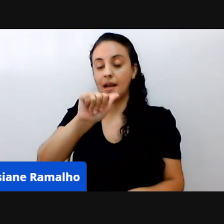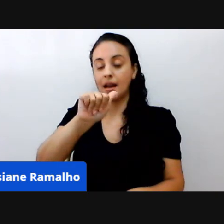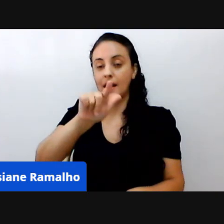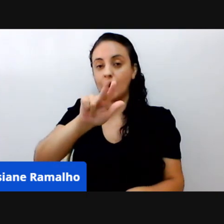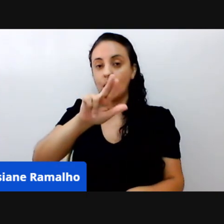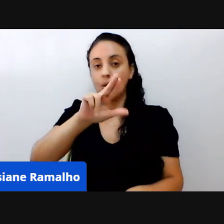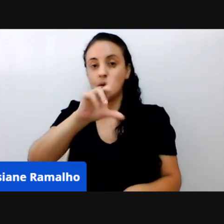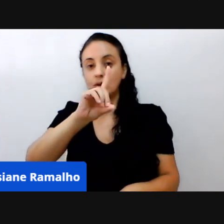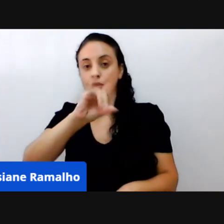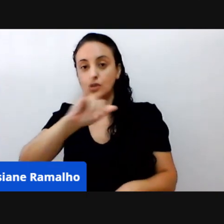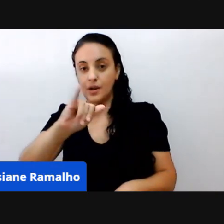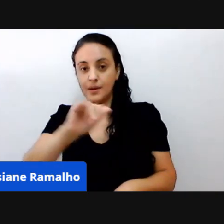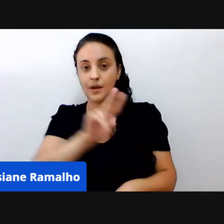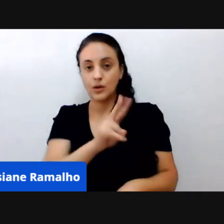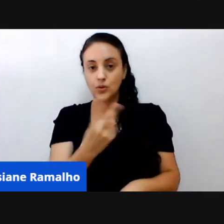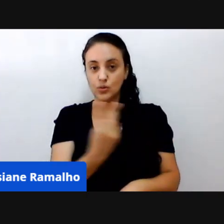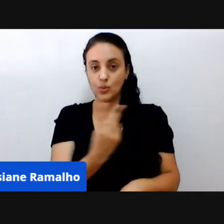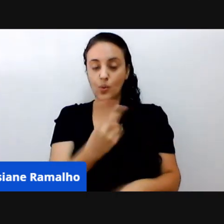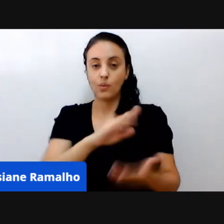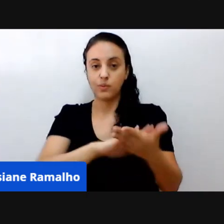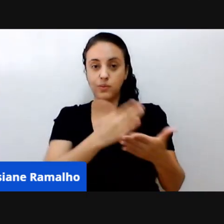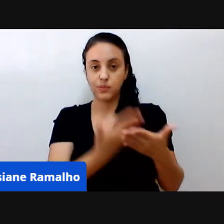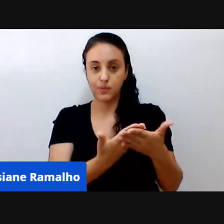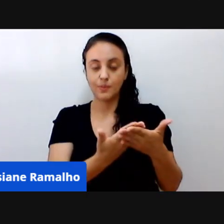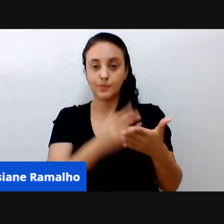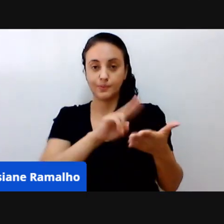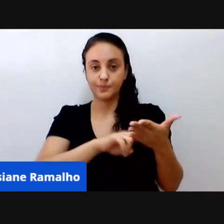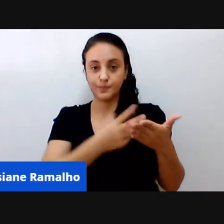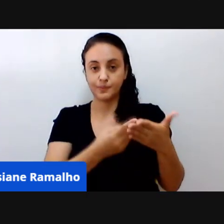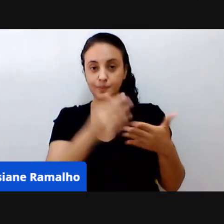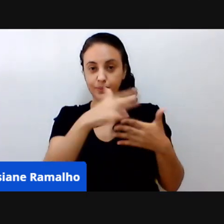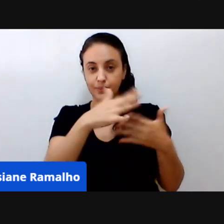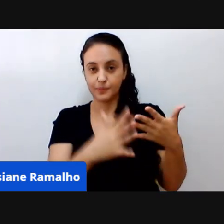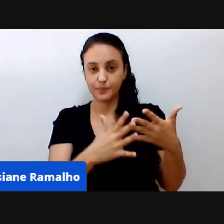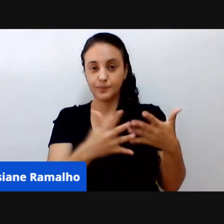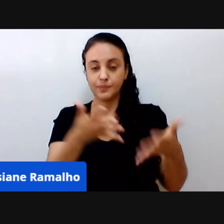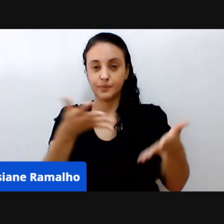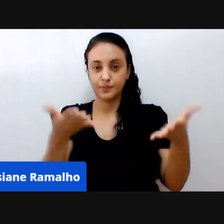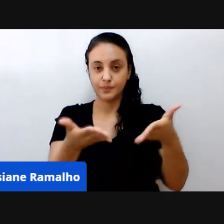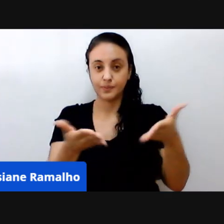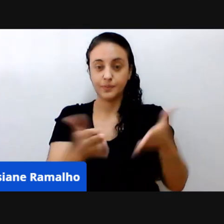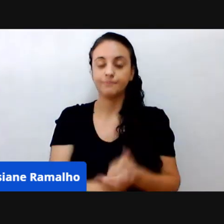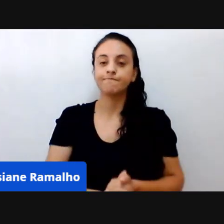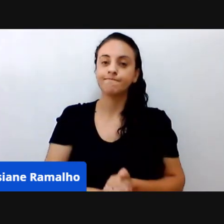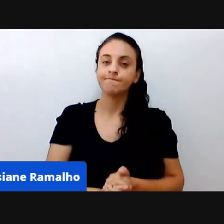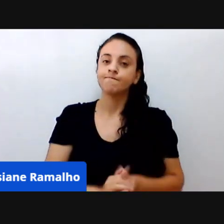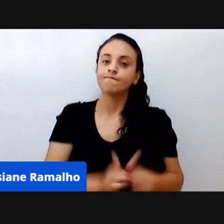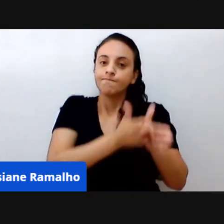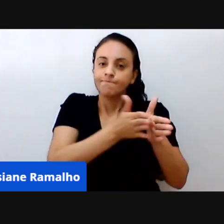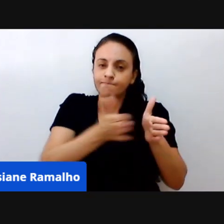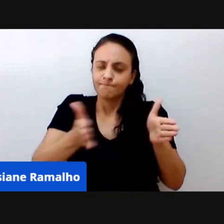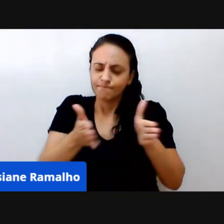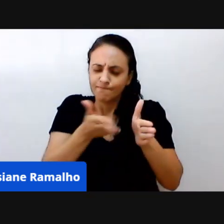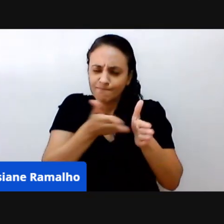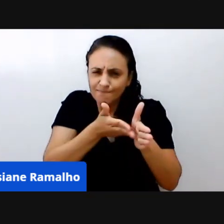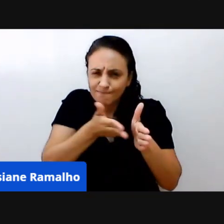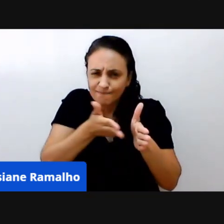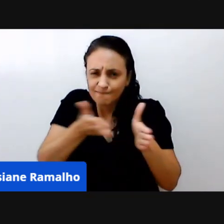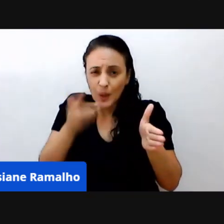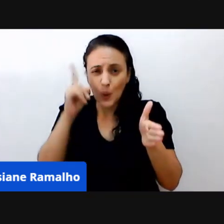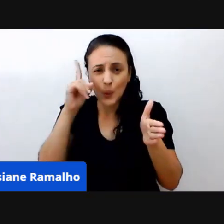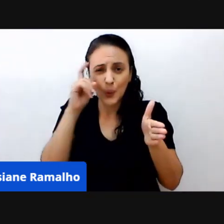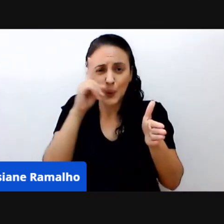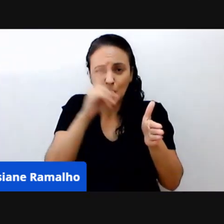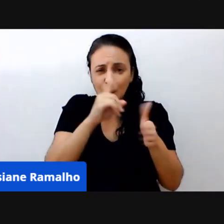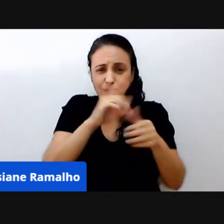desejando sucesso aí a todos. É um momento difícil que estamos enfrentando, é um momento de pandemia.